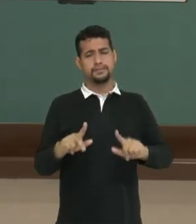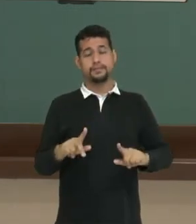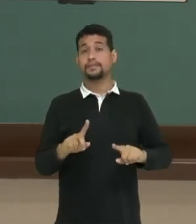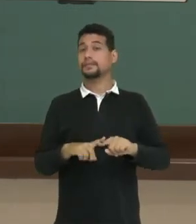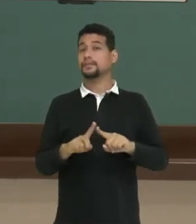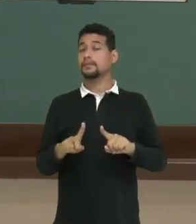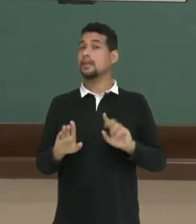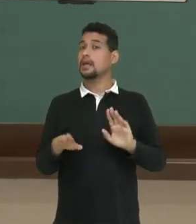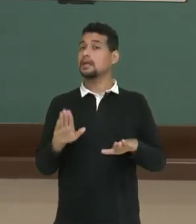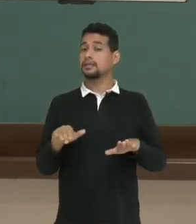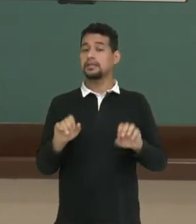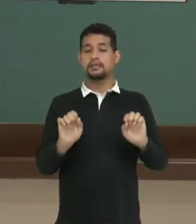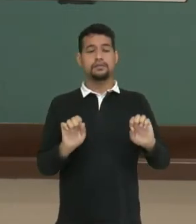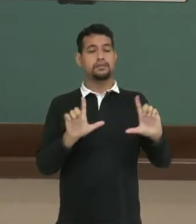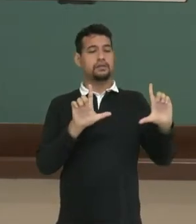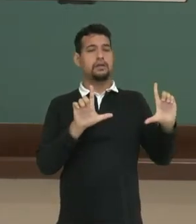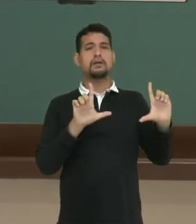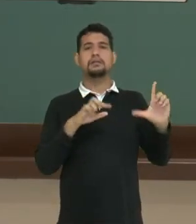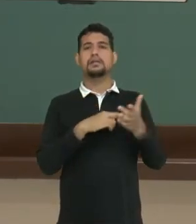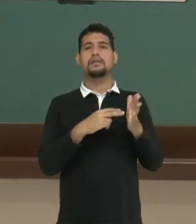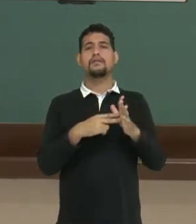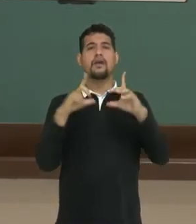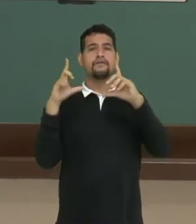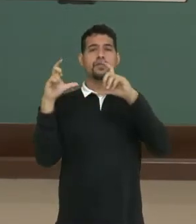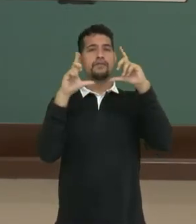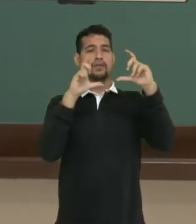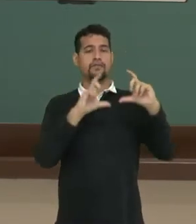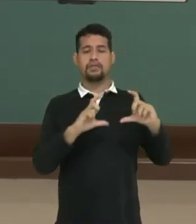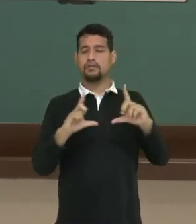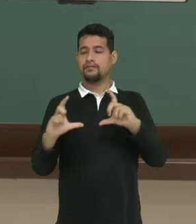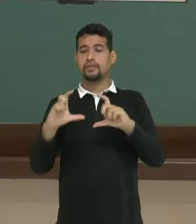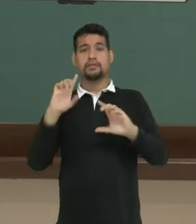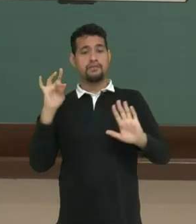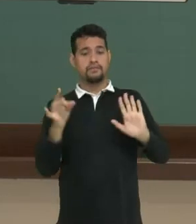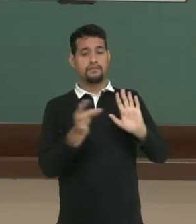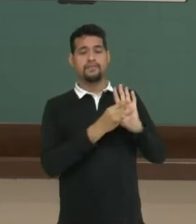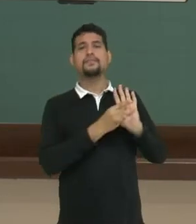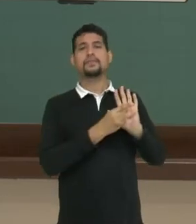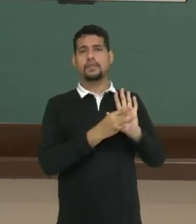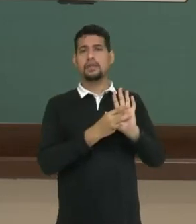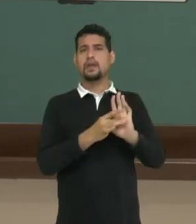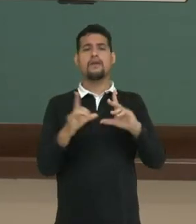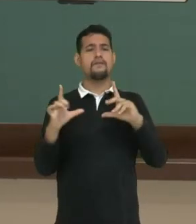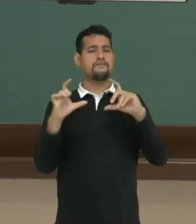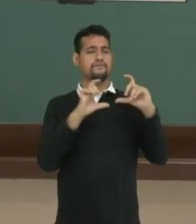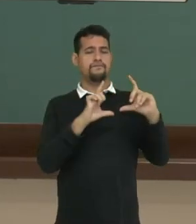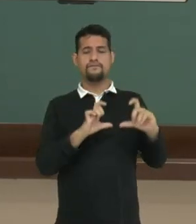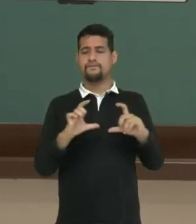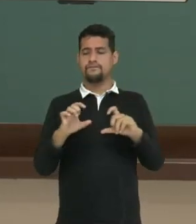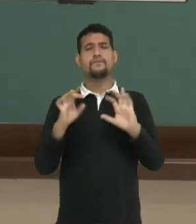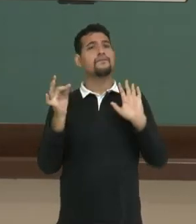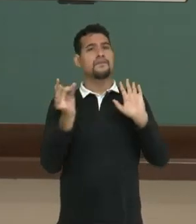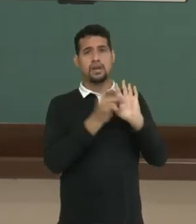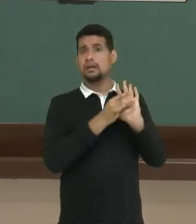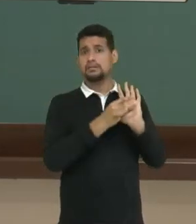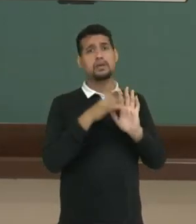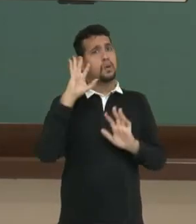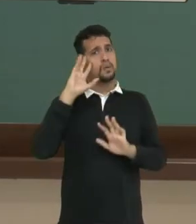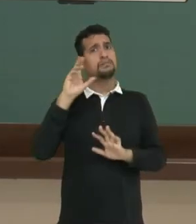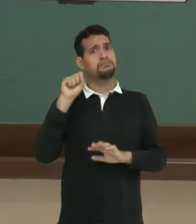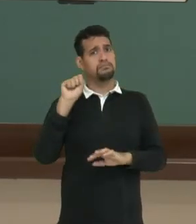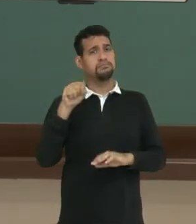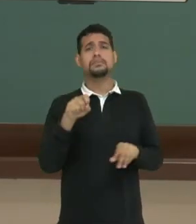vezes esses outdoors trazem imagens, muitas vezes reais, fotos reais de acidentes que foram